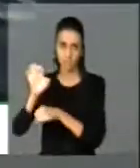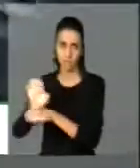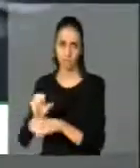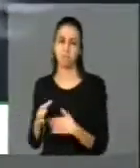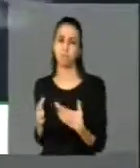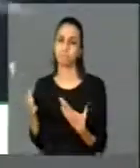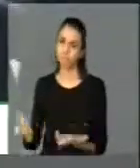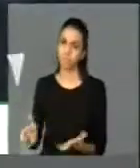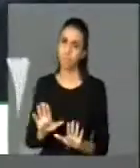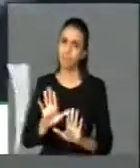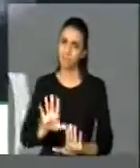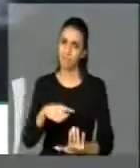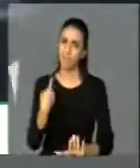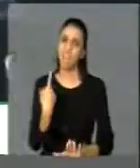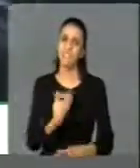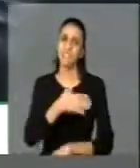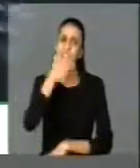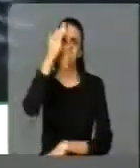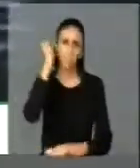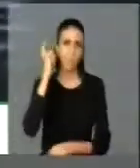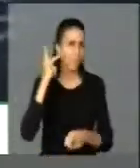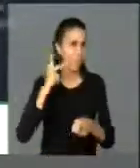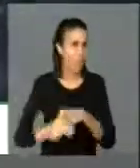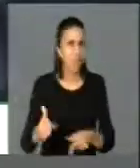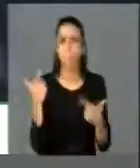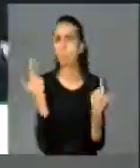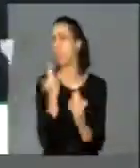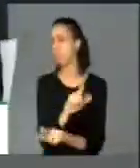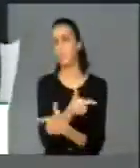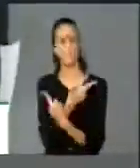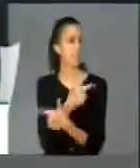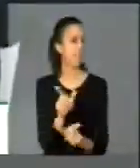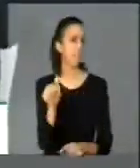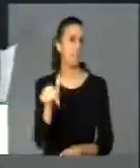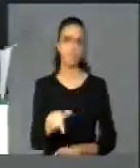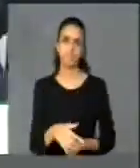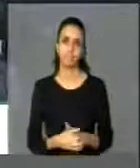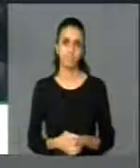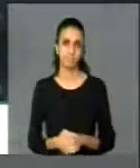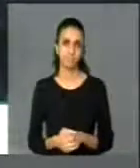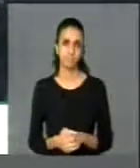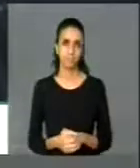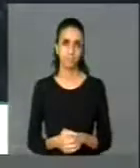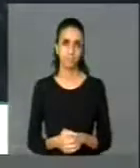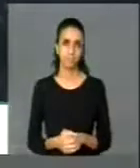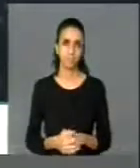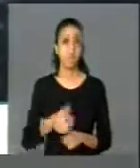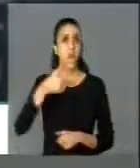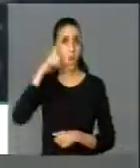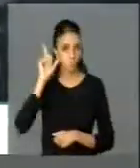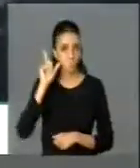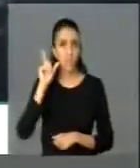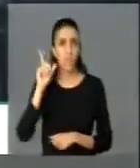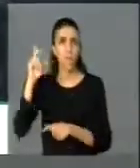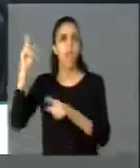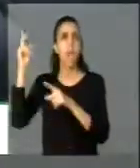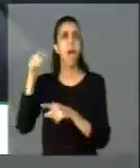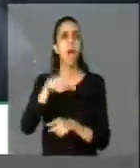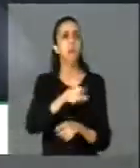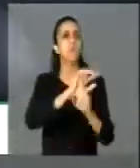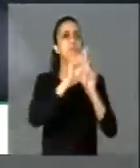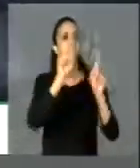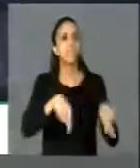todo mundo sabe que não teve vitória zorra nenhuma aqui dentro. Foi a derrota dos